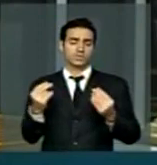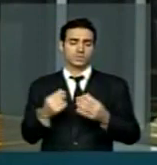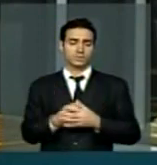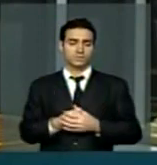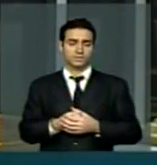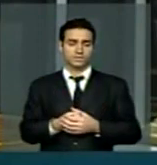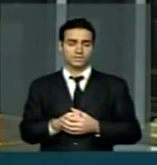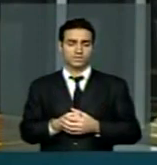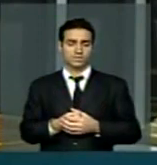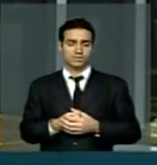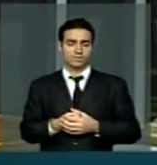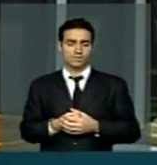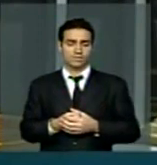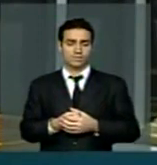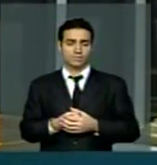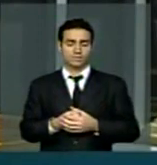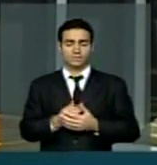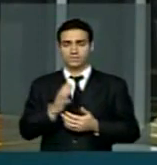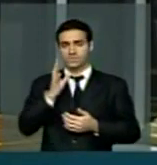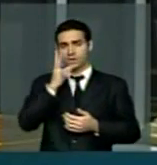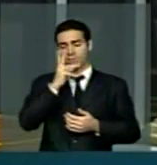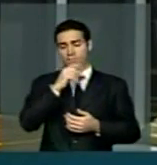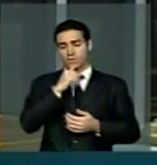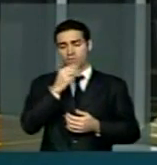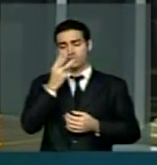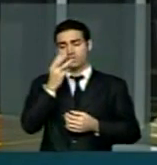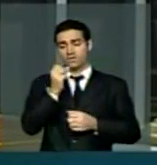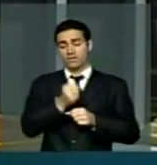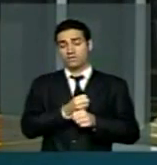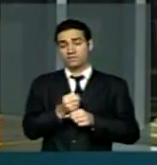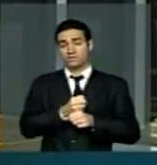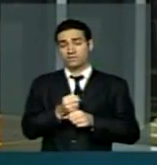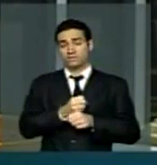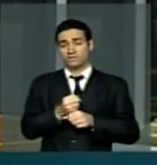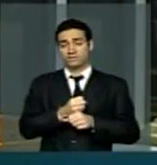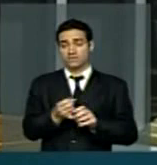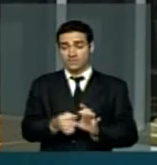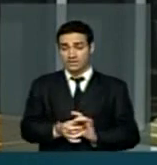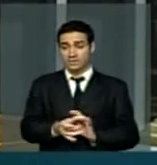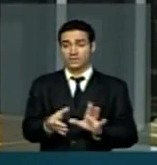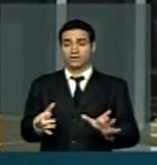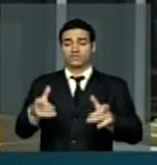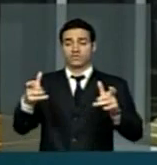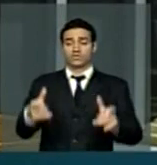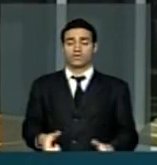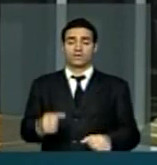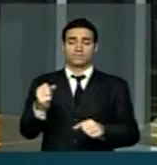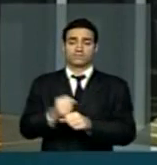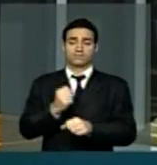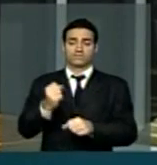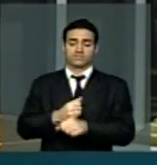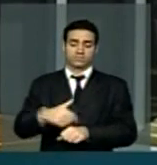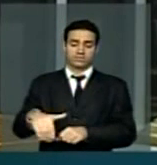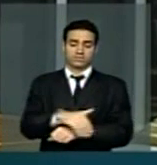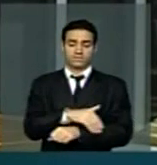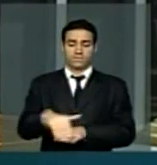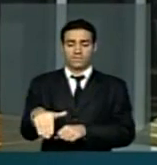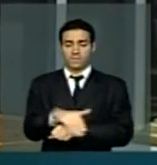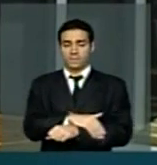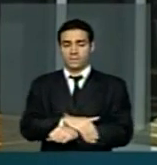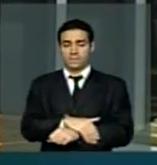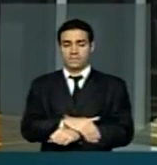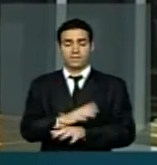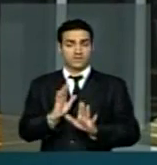Demorar 3 anos para licenciar um trecho de rodovia